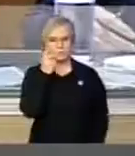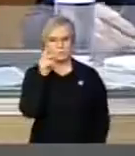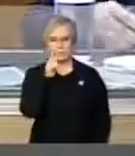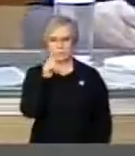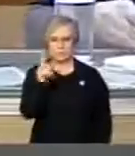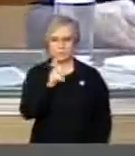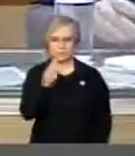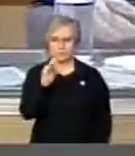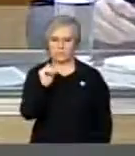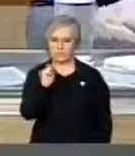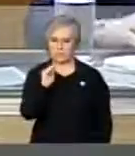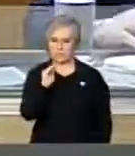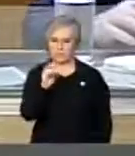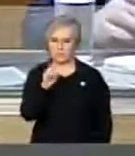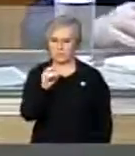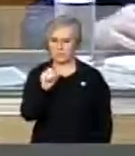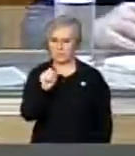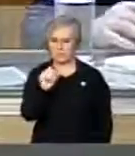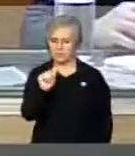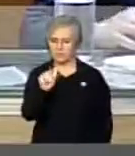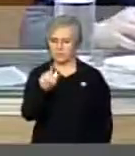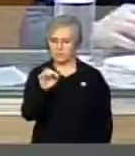ausente de plenário